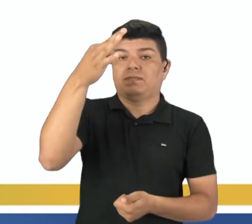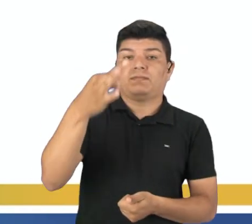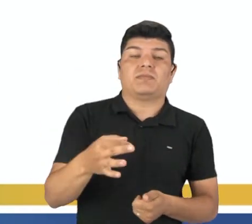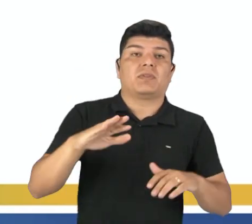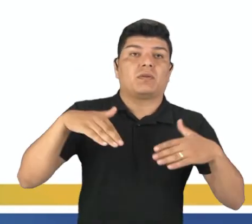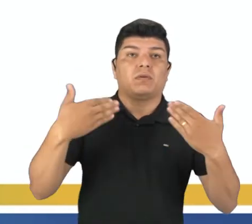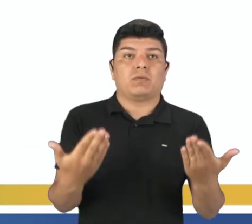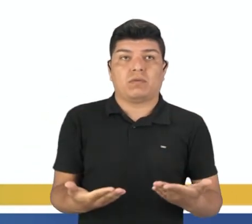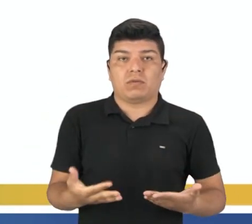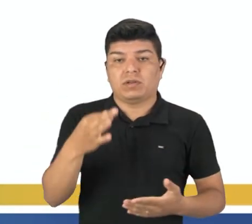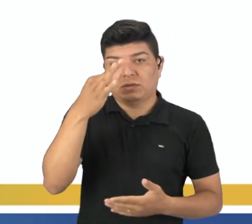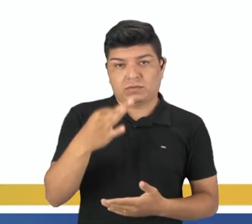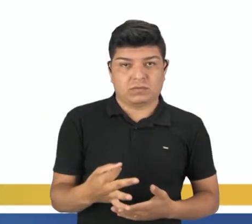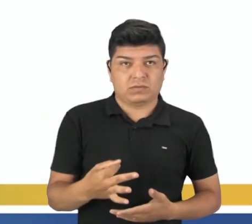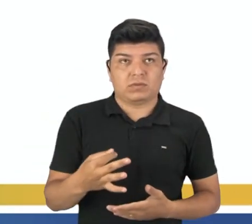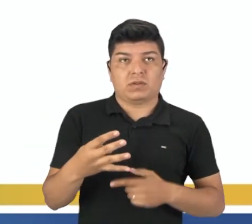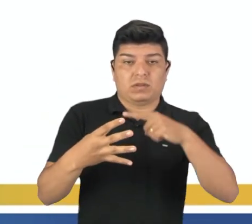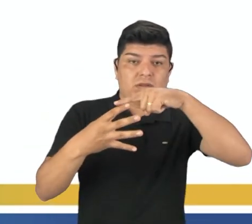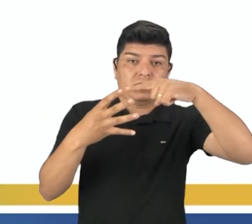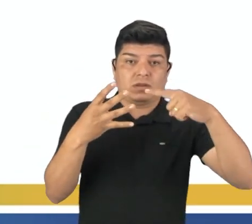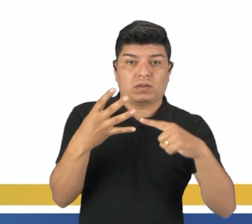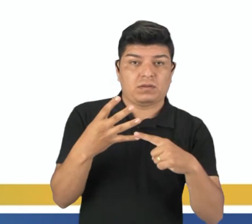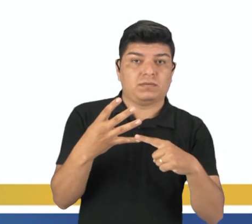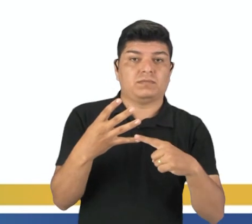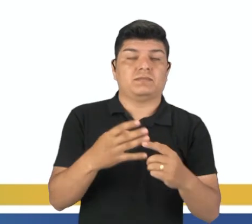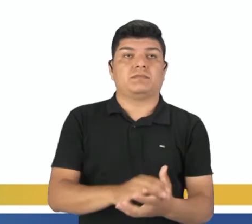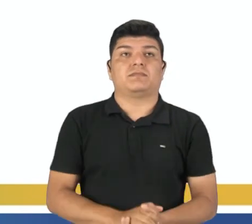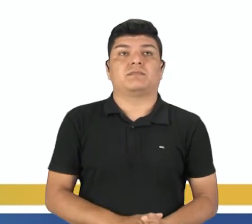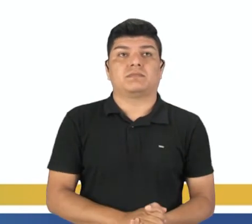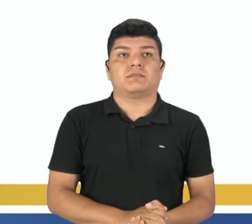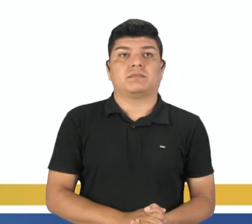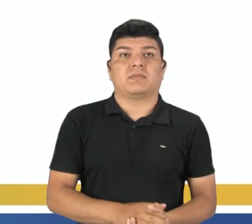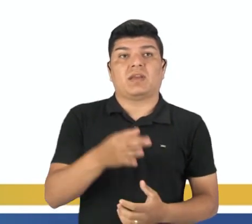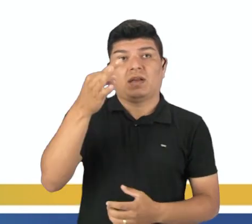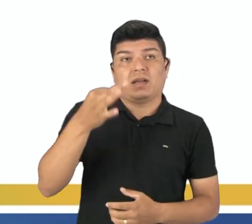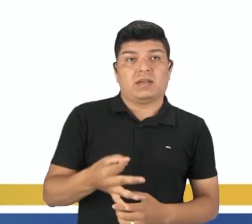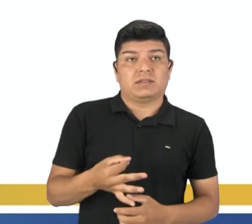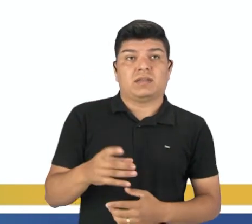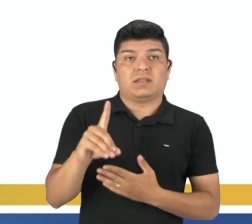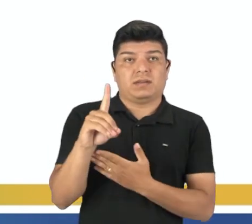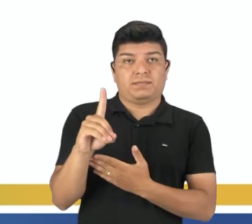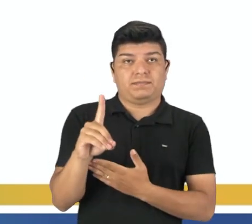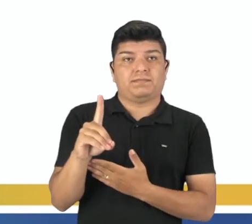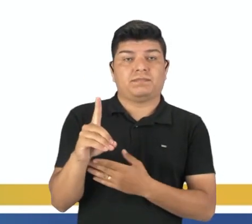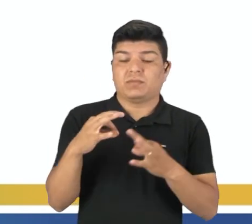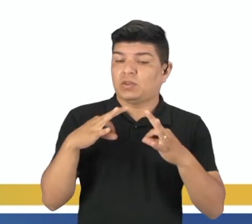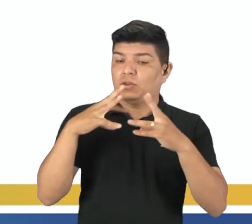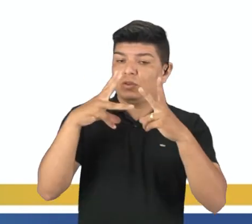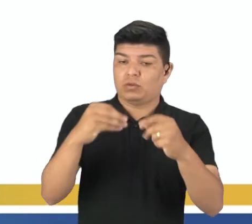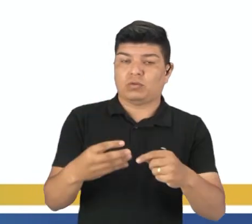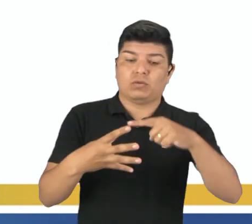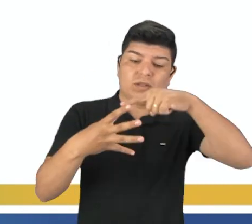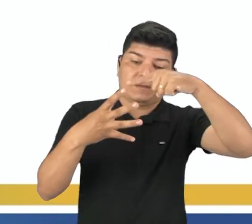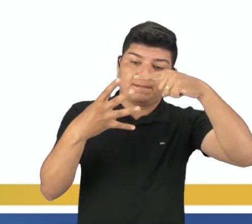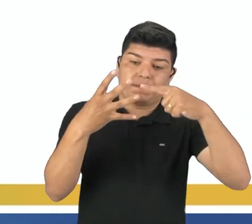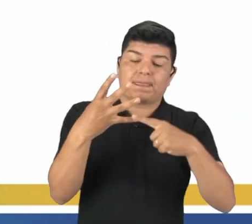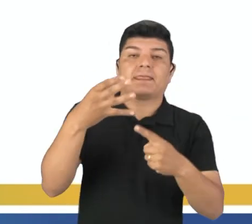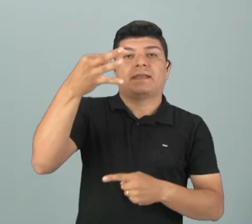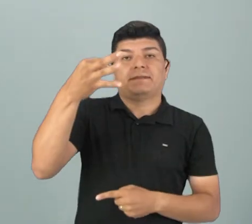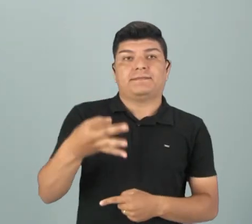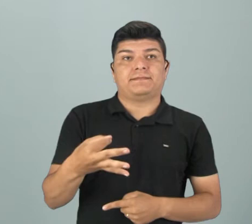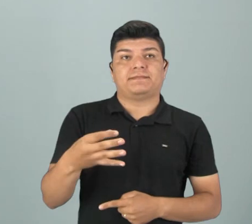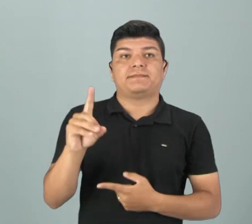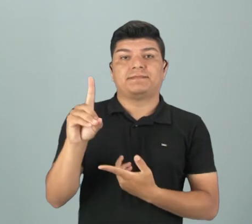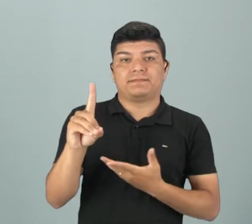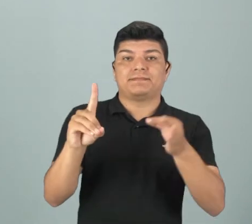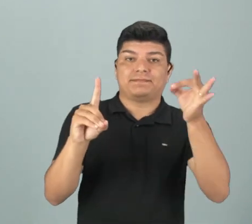Quais afirmações estão corretas dessas 4 que estão aí? Então, a alternativa correta é a letra D. Todas essas 4 afirmações estão